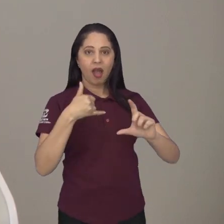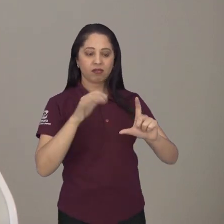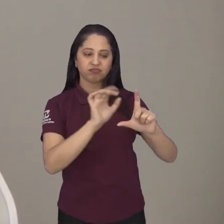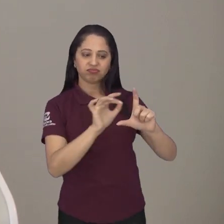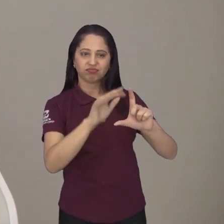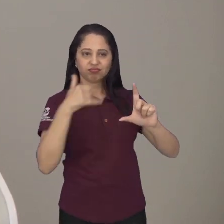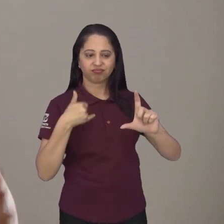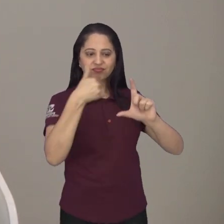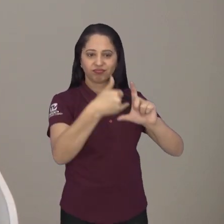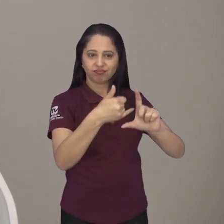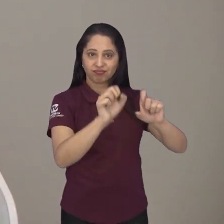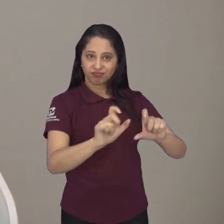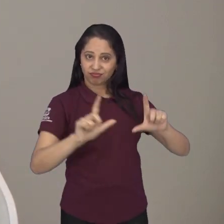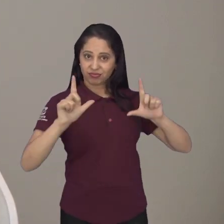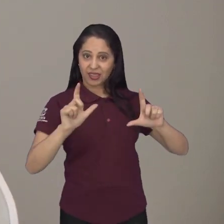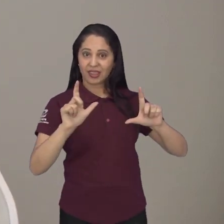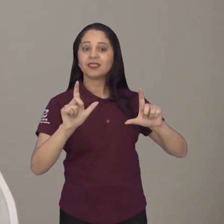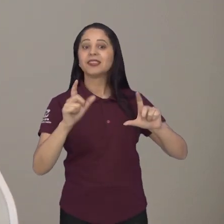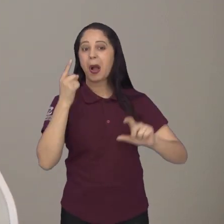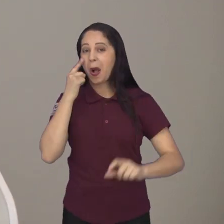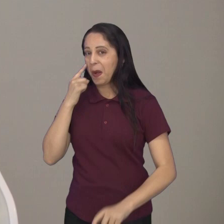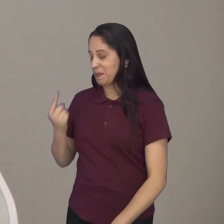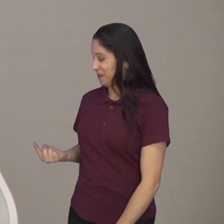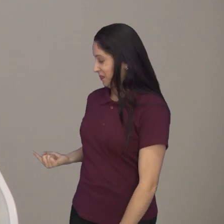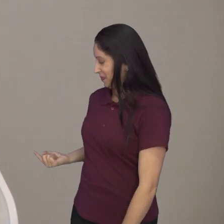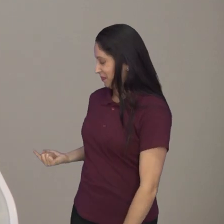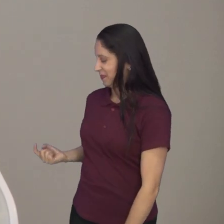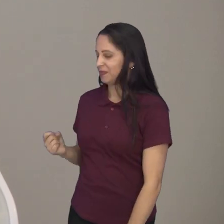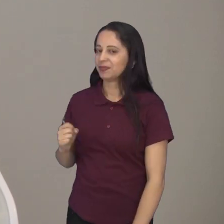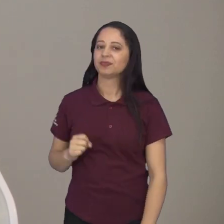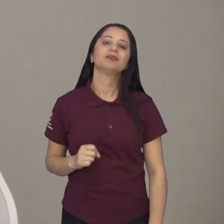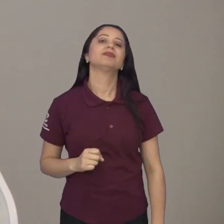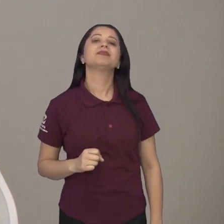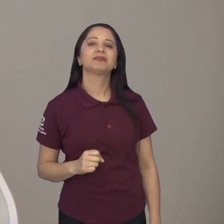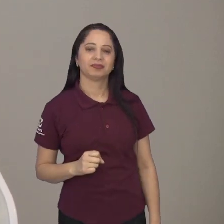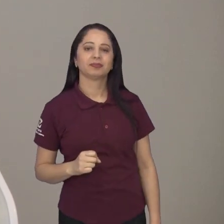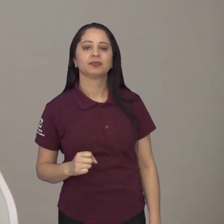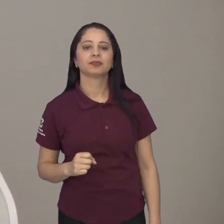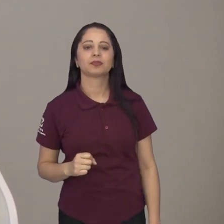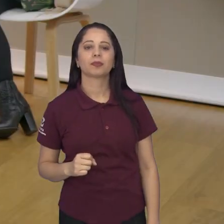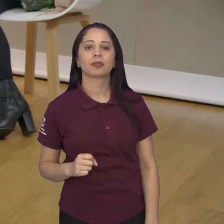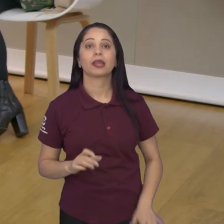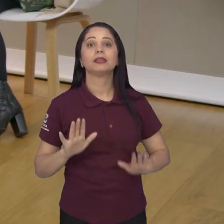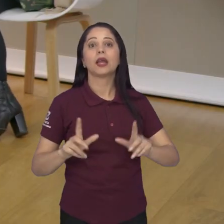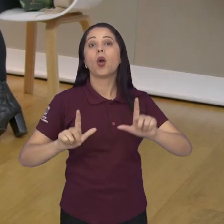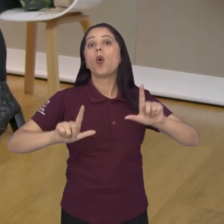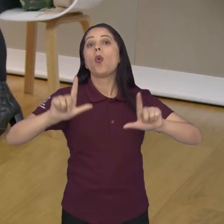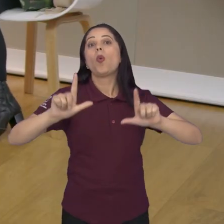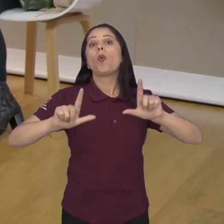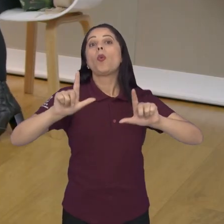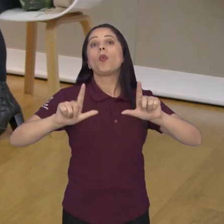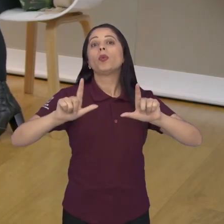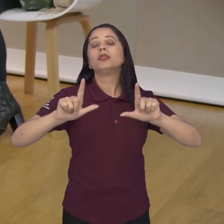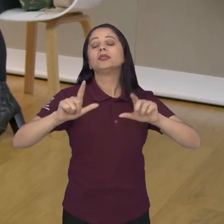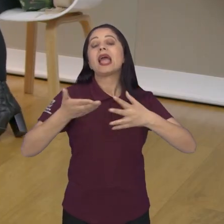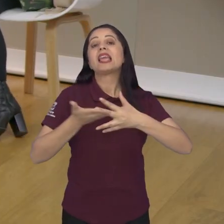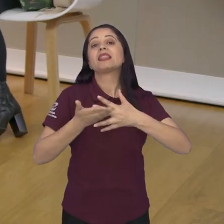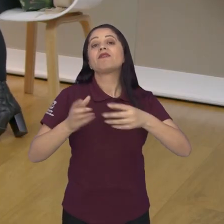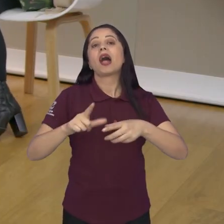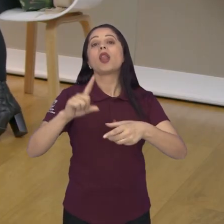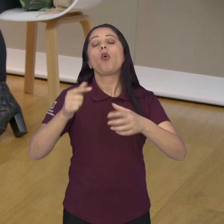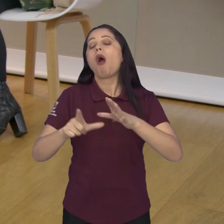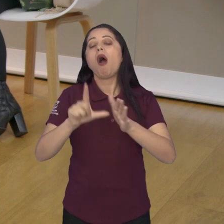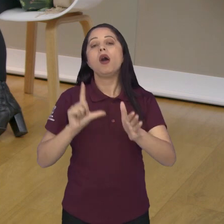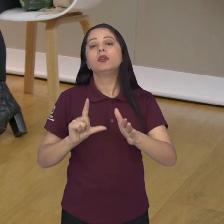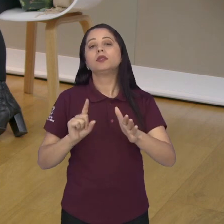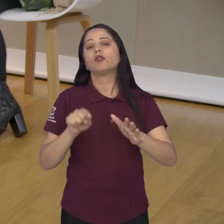câmera do seu celular para esse QR Code que está aparecendo aqui do ladinho da sua TV. Doutora Thaisa, antes do intervalo, a gente falou que